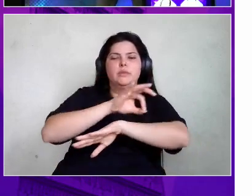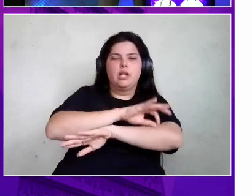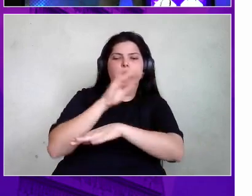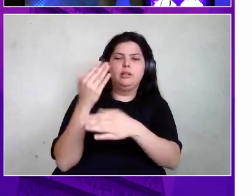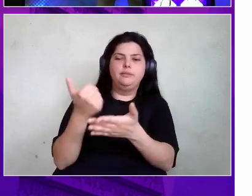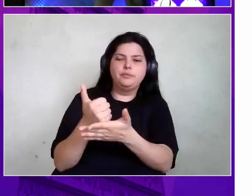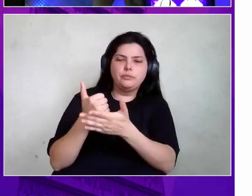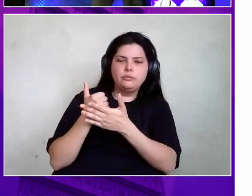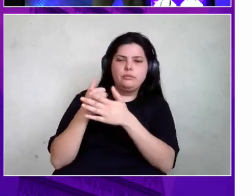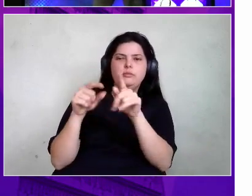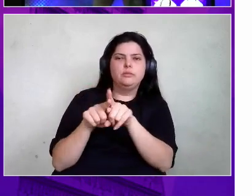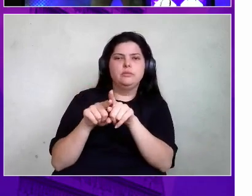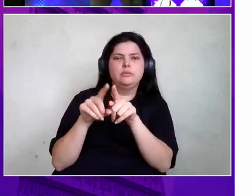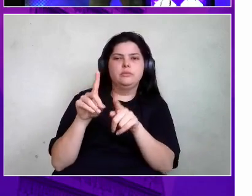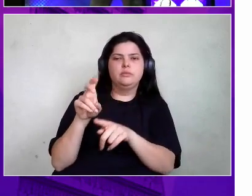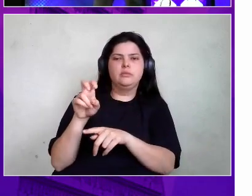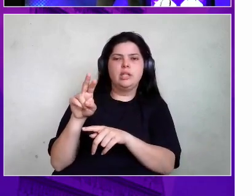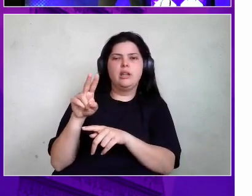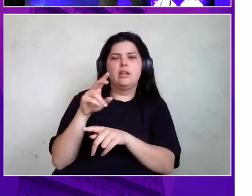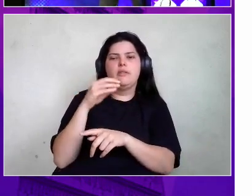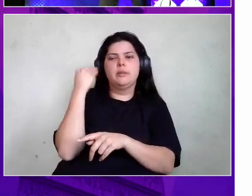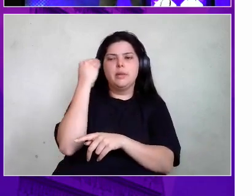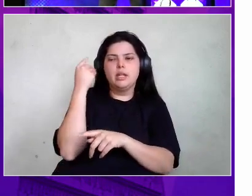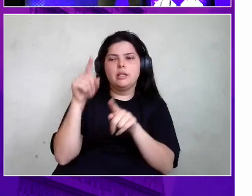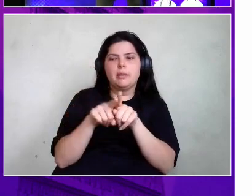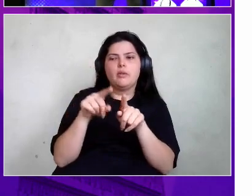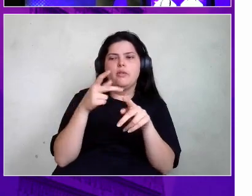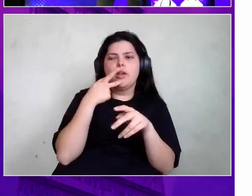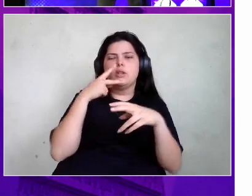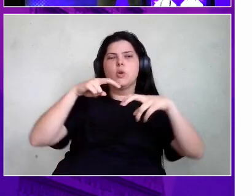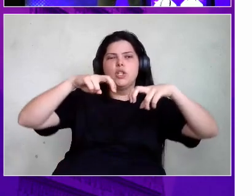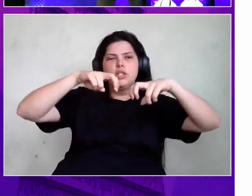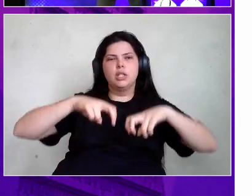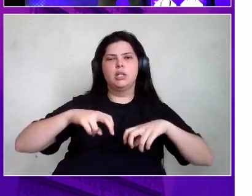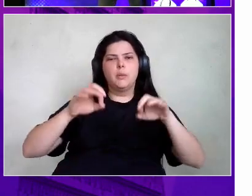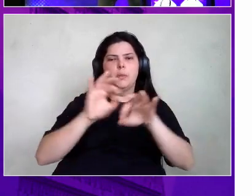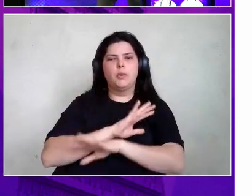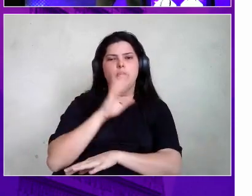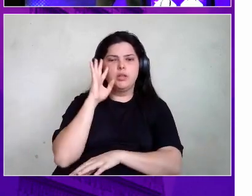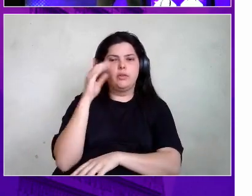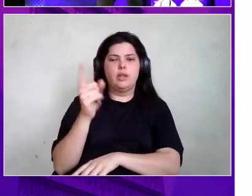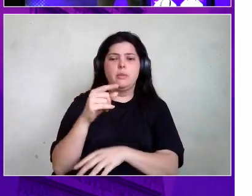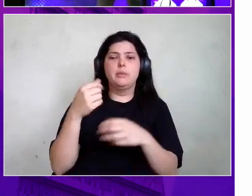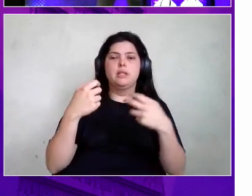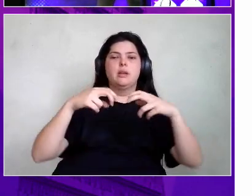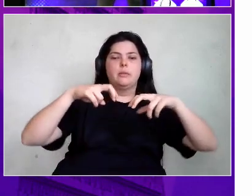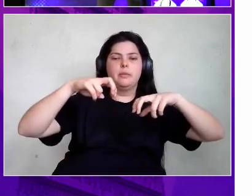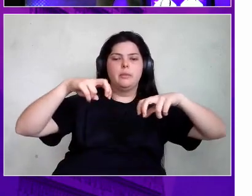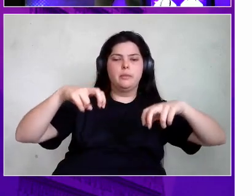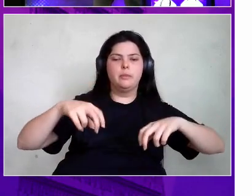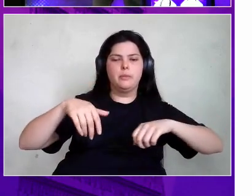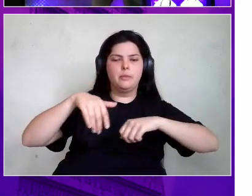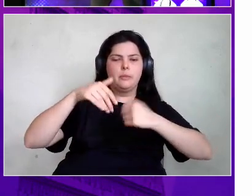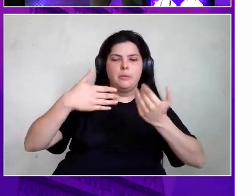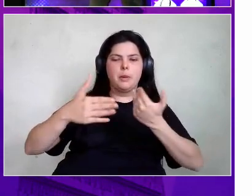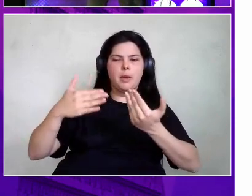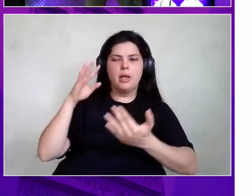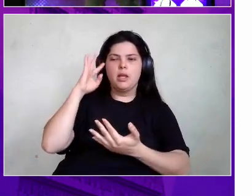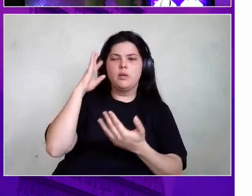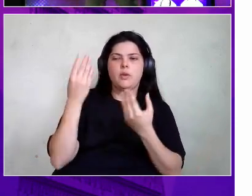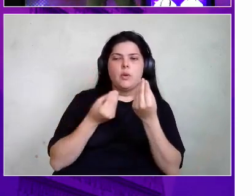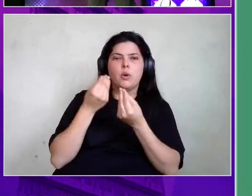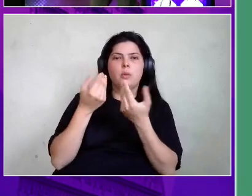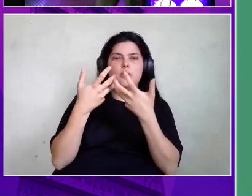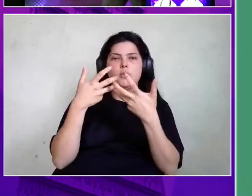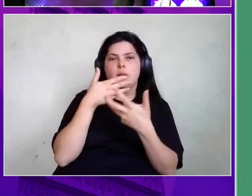pode ser, senta lá o engenheiro e o DevOps define tudo. Não, ele tem que sentar com as pessoas e entender o que vai funcionar melhor para o time, para a solução,